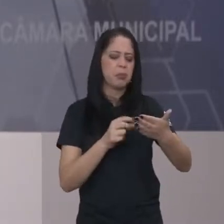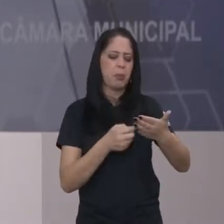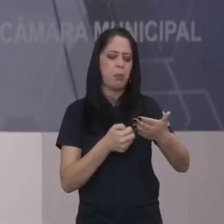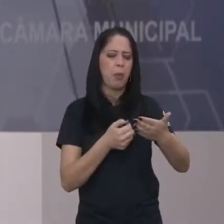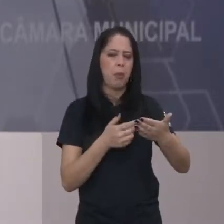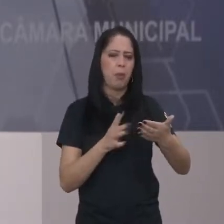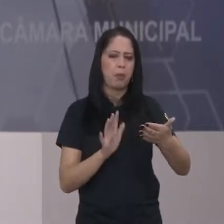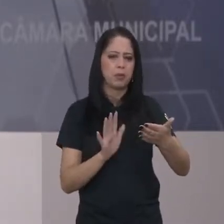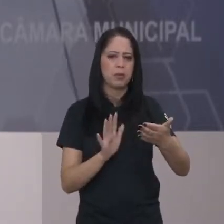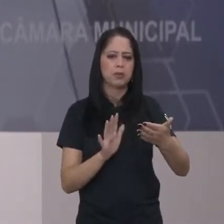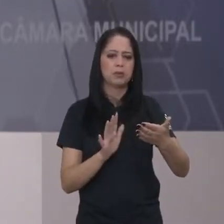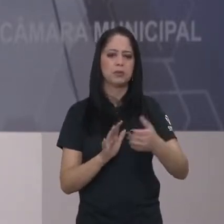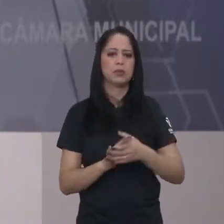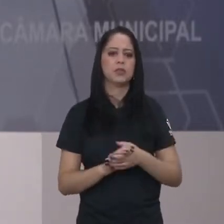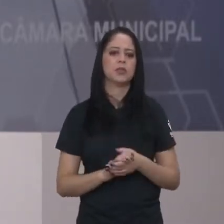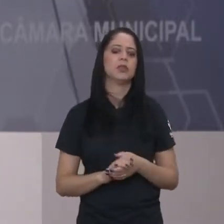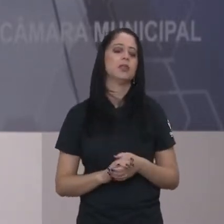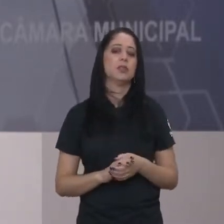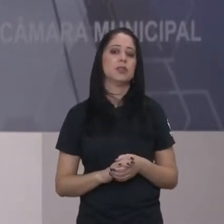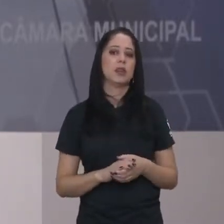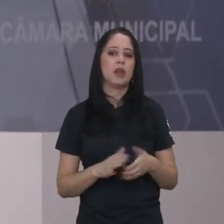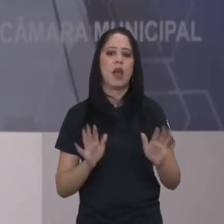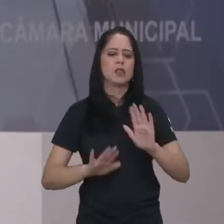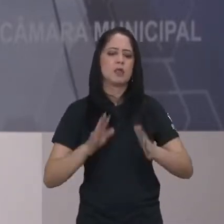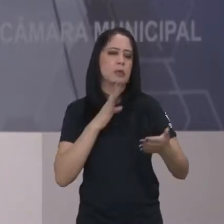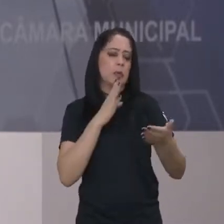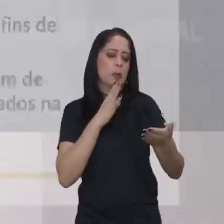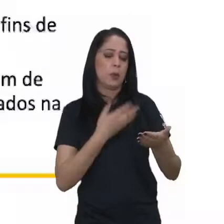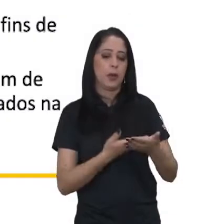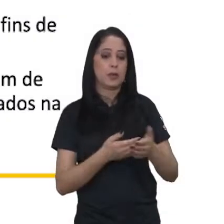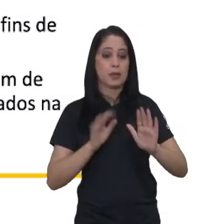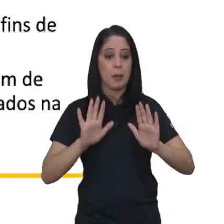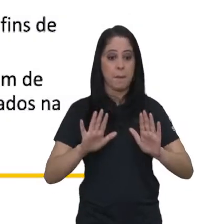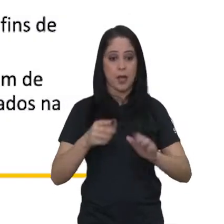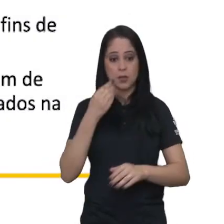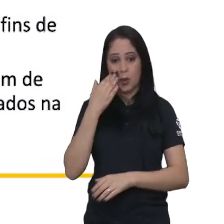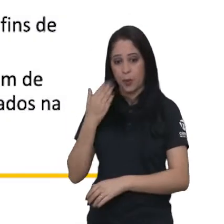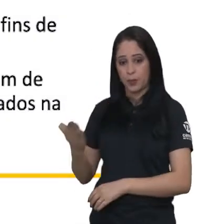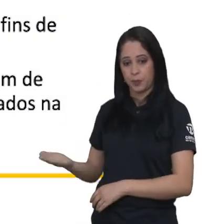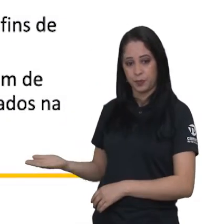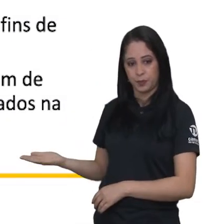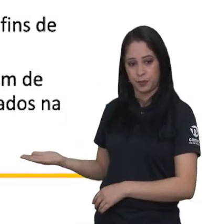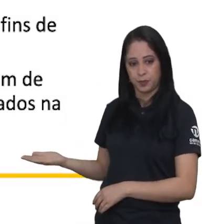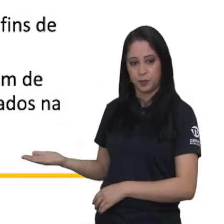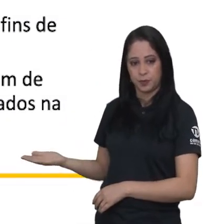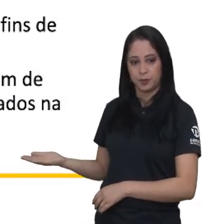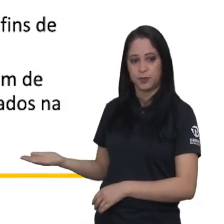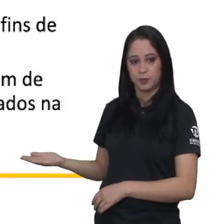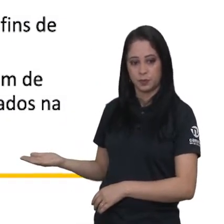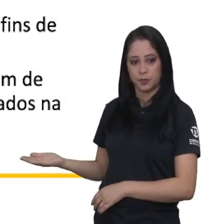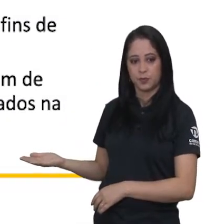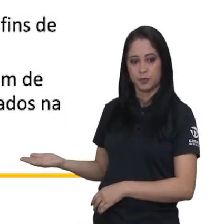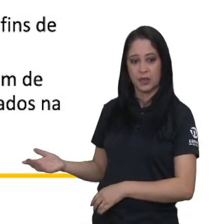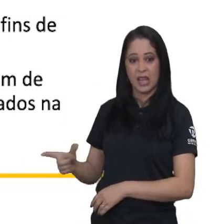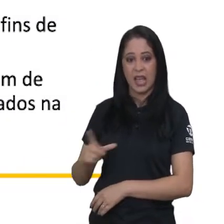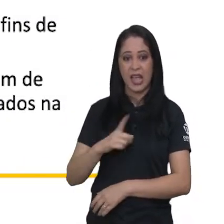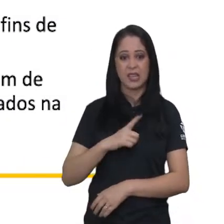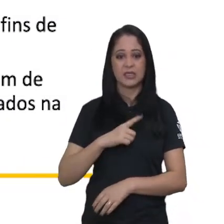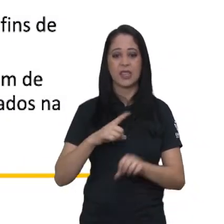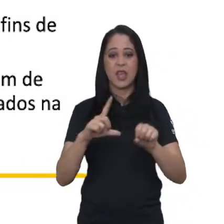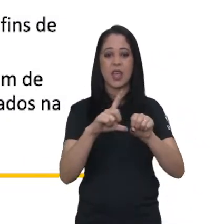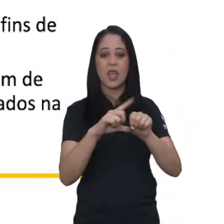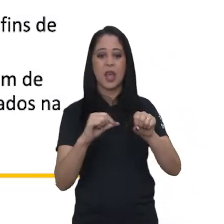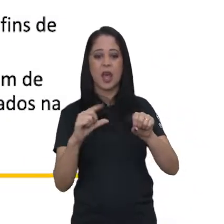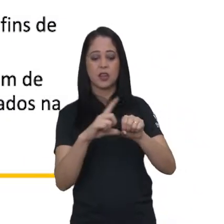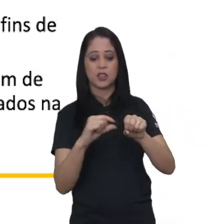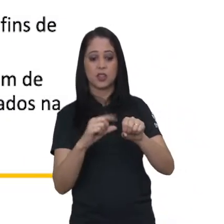enquanto cidadão, a gente lê pouco o nosso plano diretor. Mas, dentro das diretrizes do nosso plano diretor, existe uma que